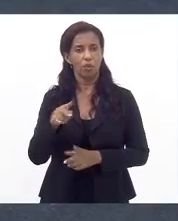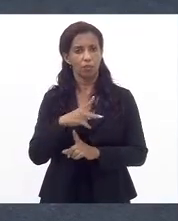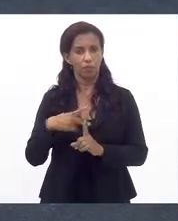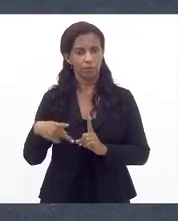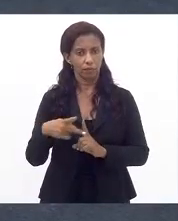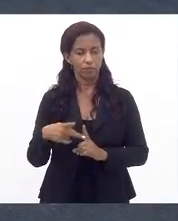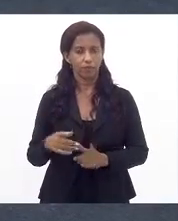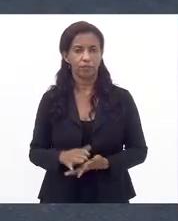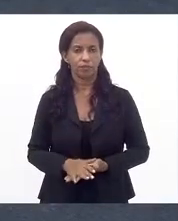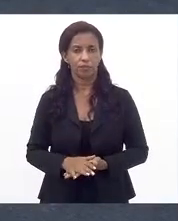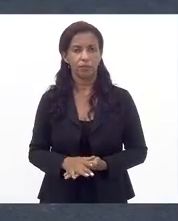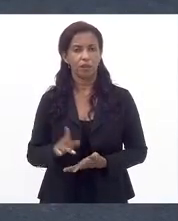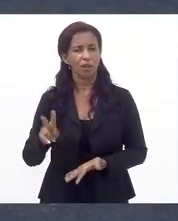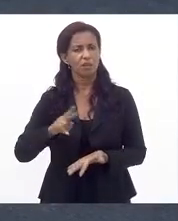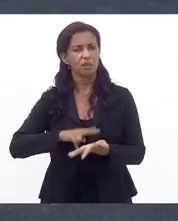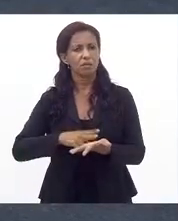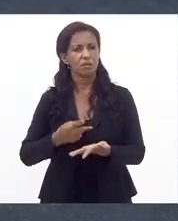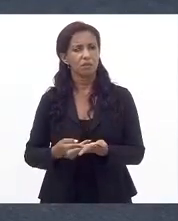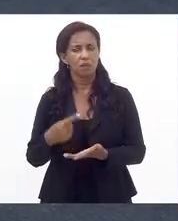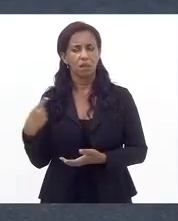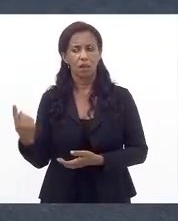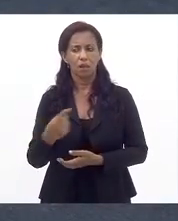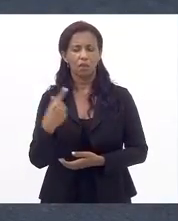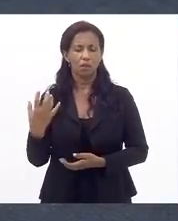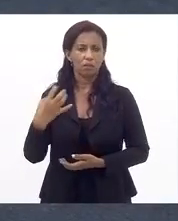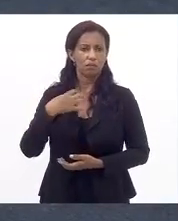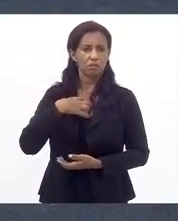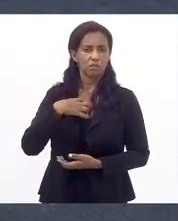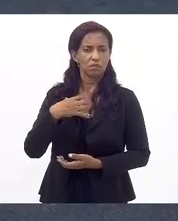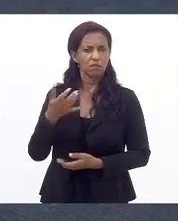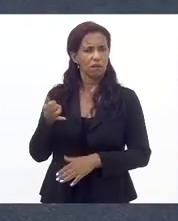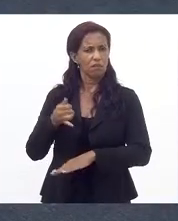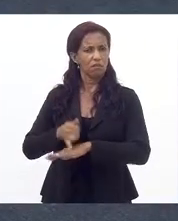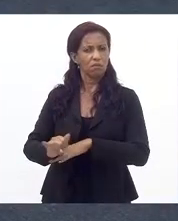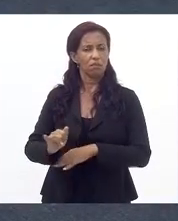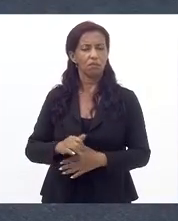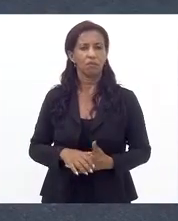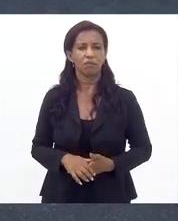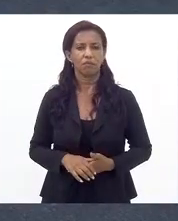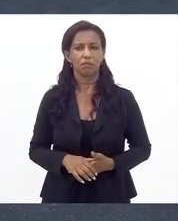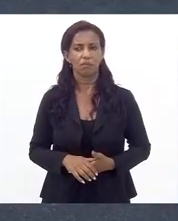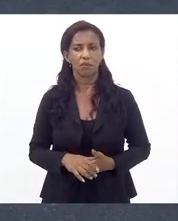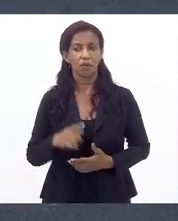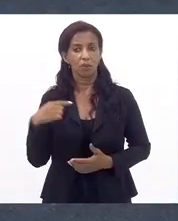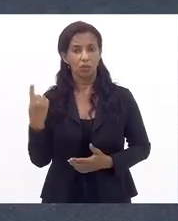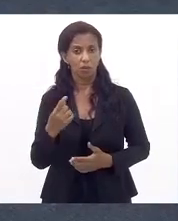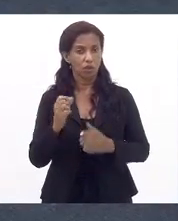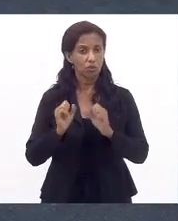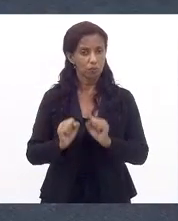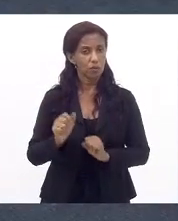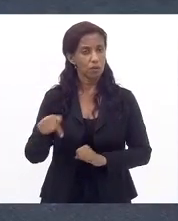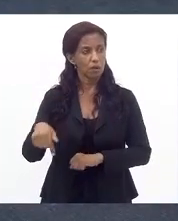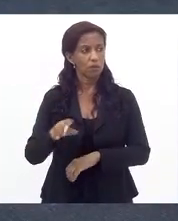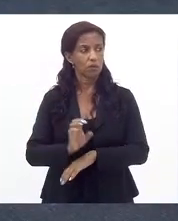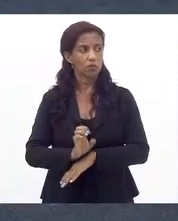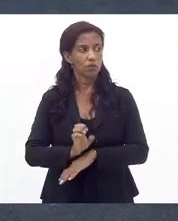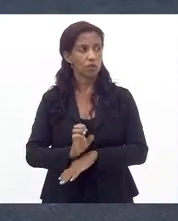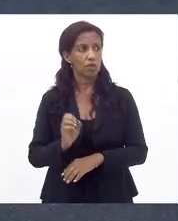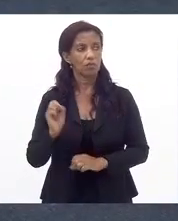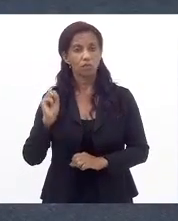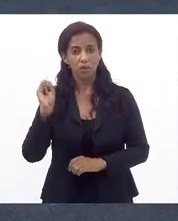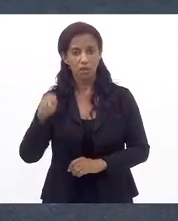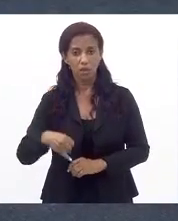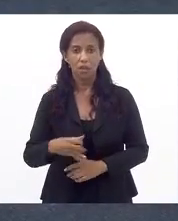previdência essa interpretação a nossa sentir equivocada nós podemos aqui no estado